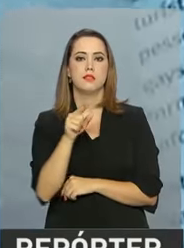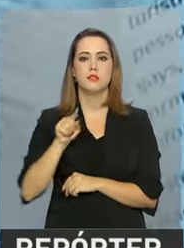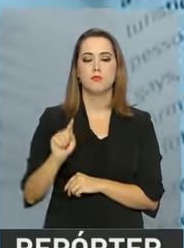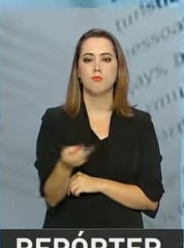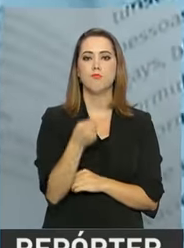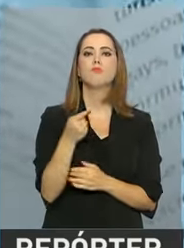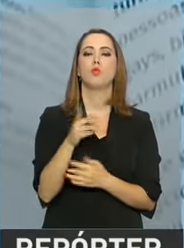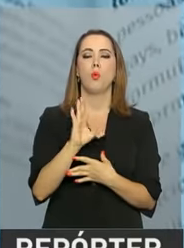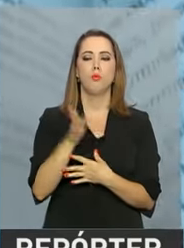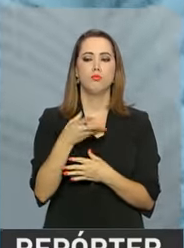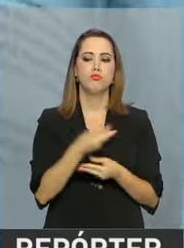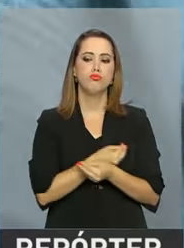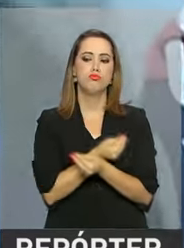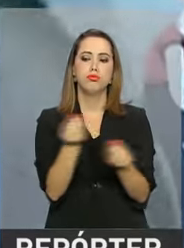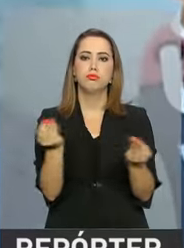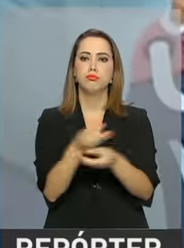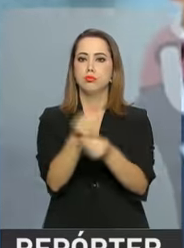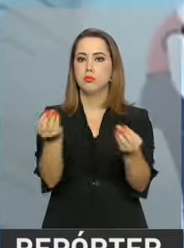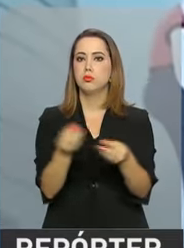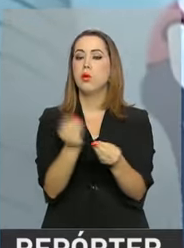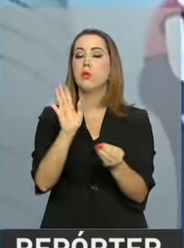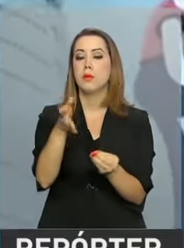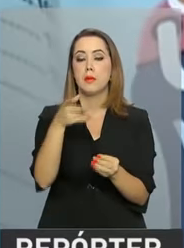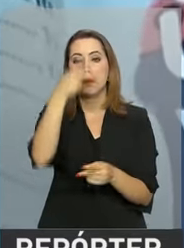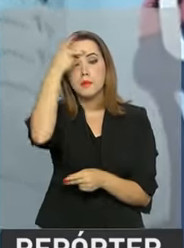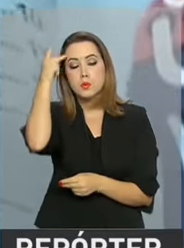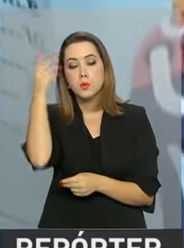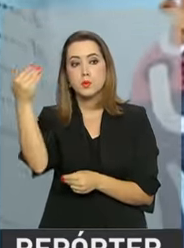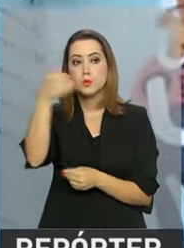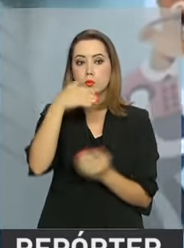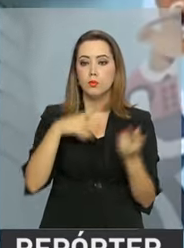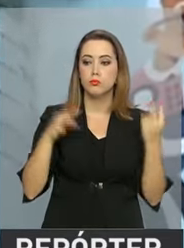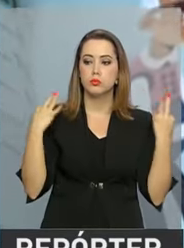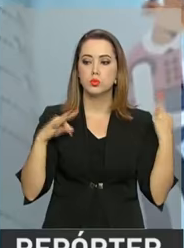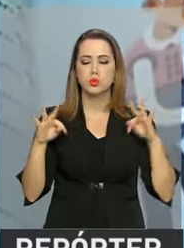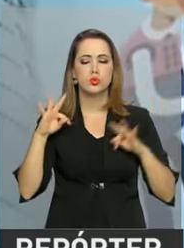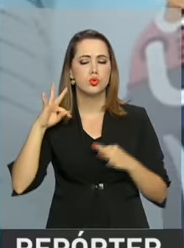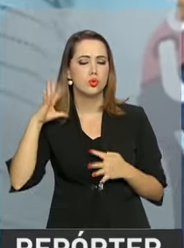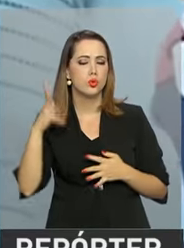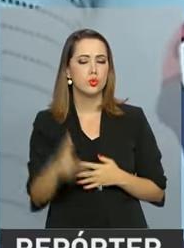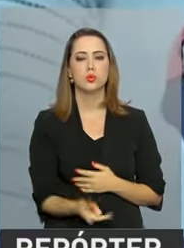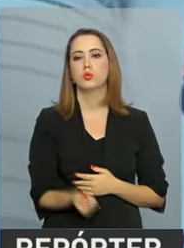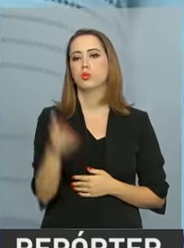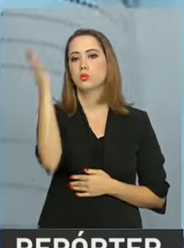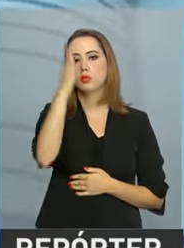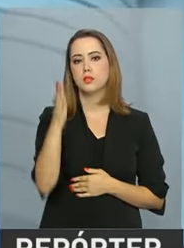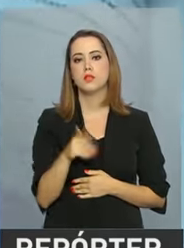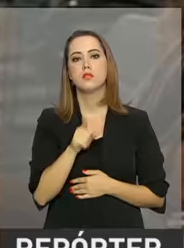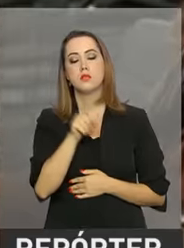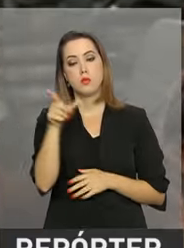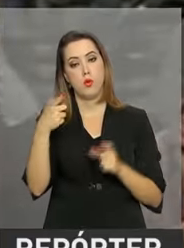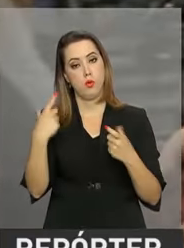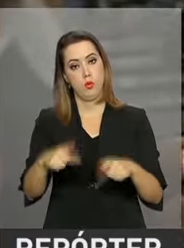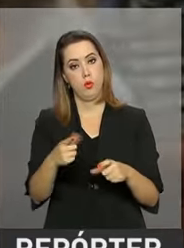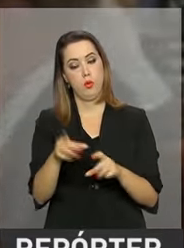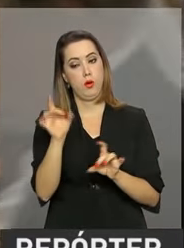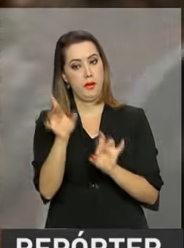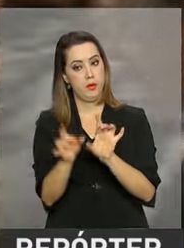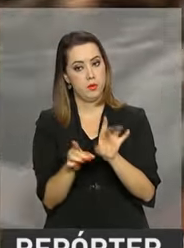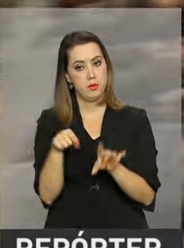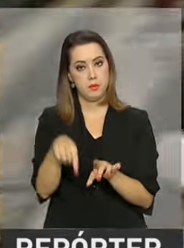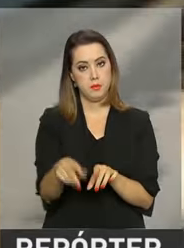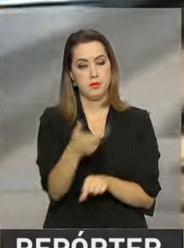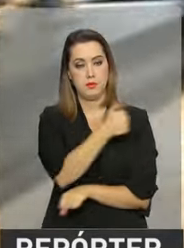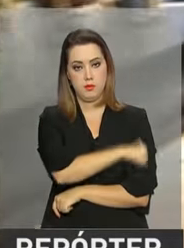já está sendo distribuído a prestadores de serviço turístico de todo o Brasil, com maior foco no Rio de Janeiro. O Ministério